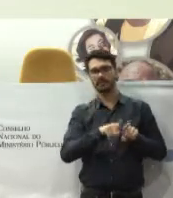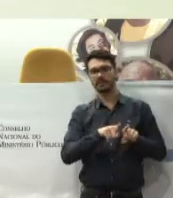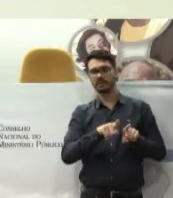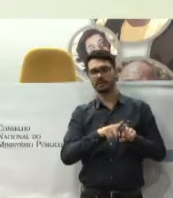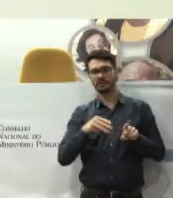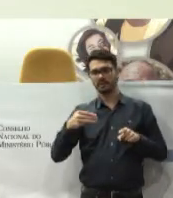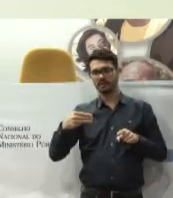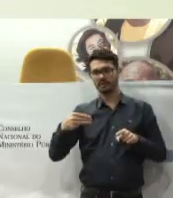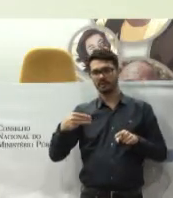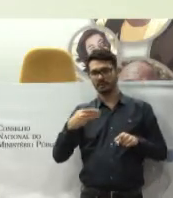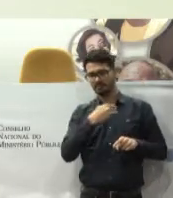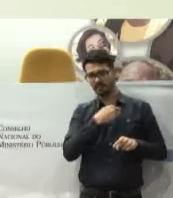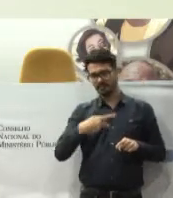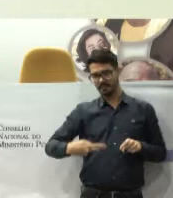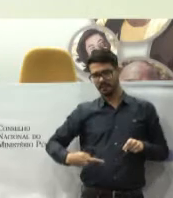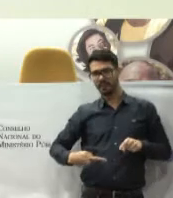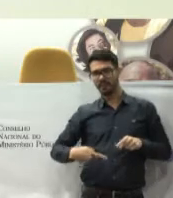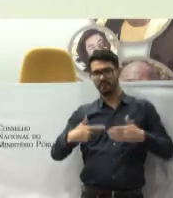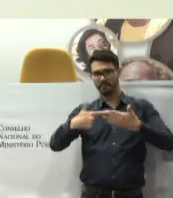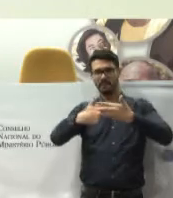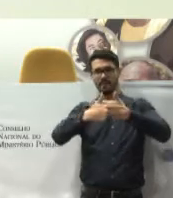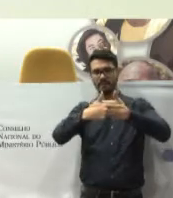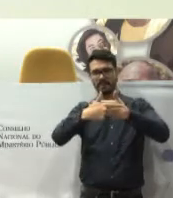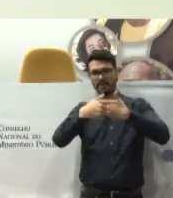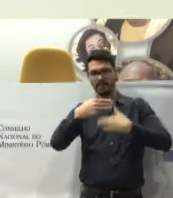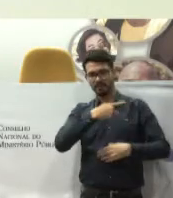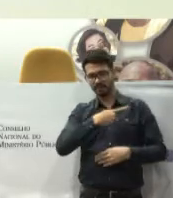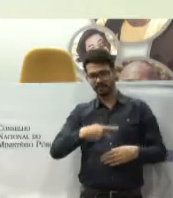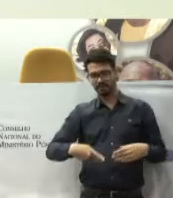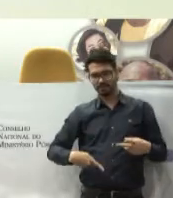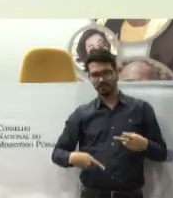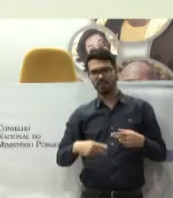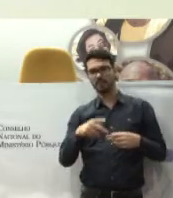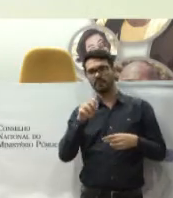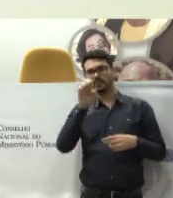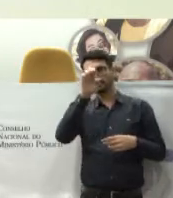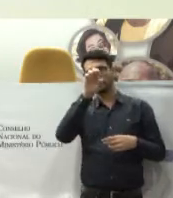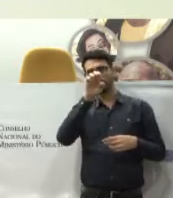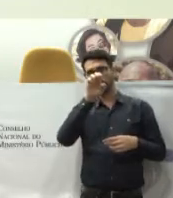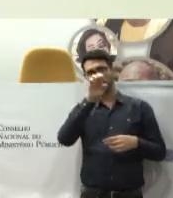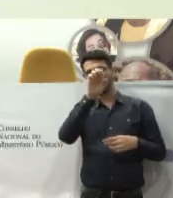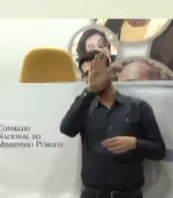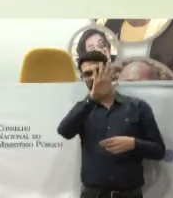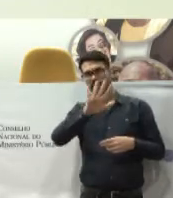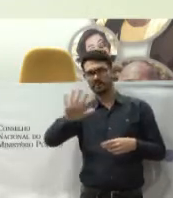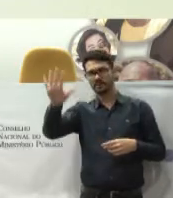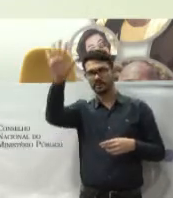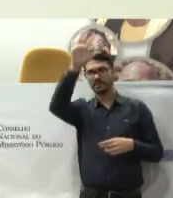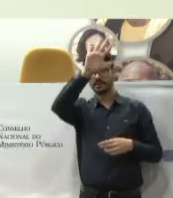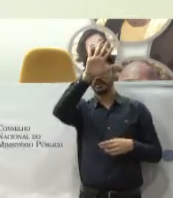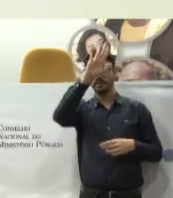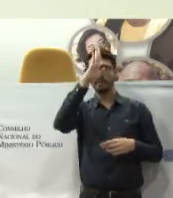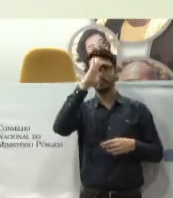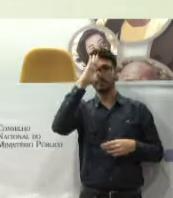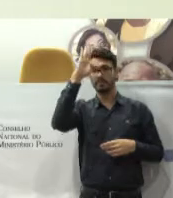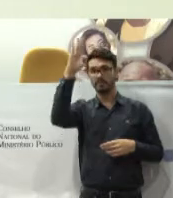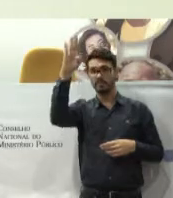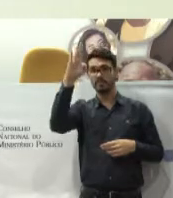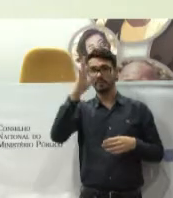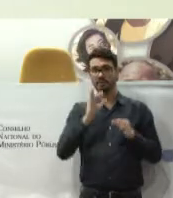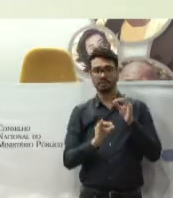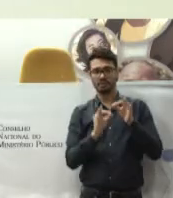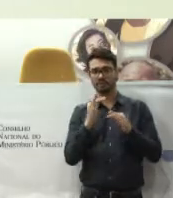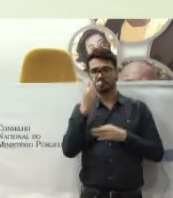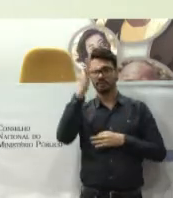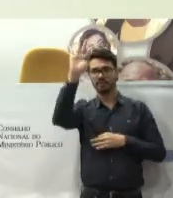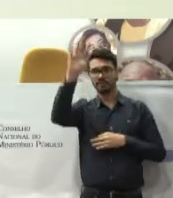Ministério Público e aí o papel do Ministério Público Estadual, em especial num processo que tramita na Justiça Federal,